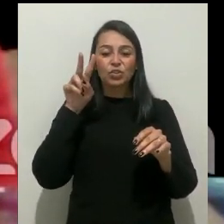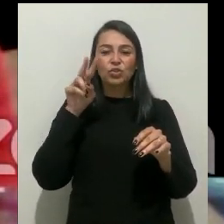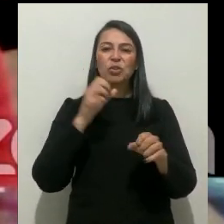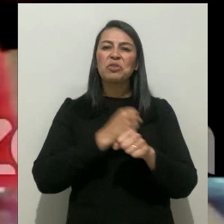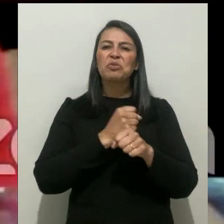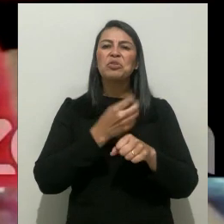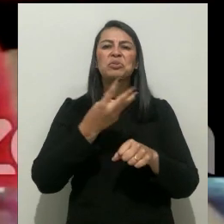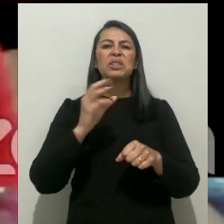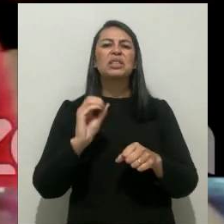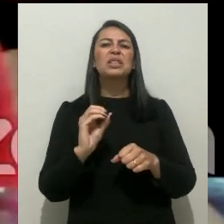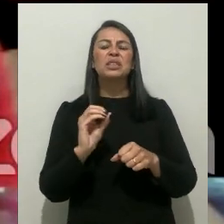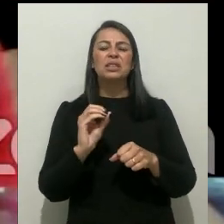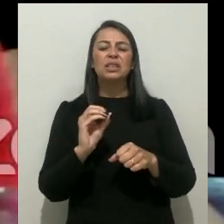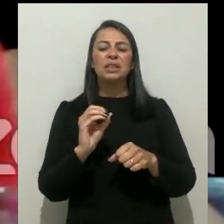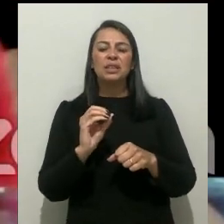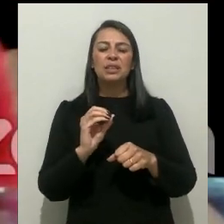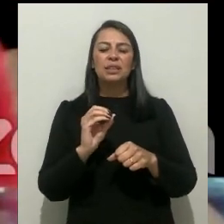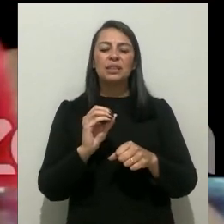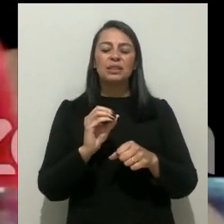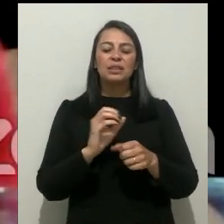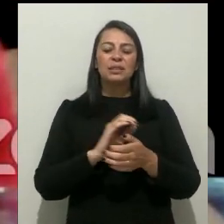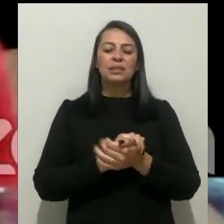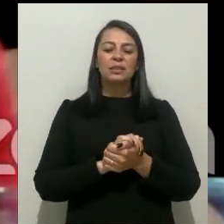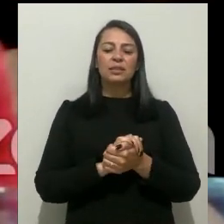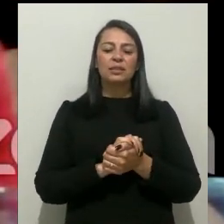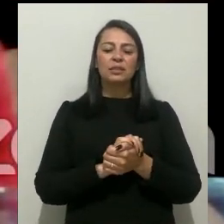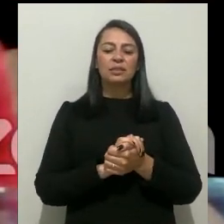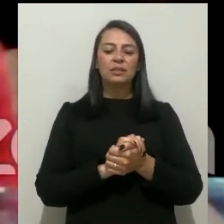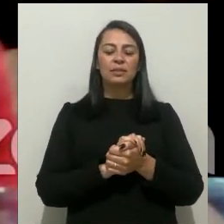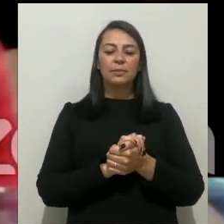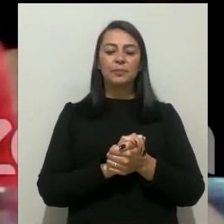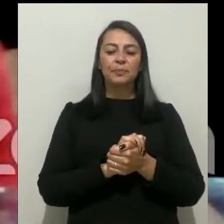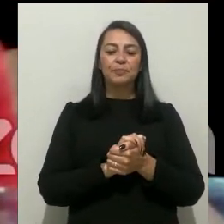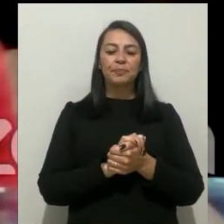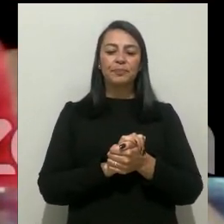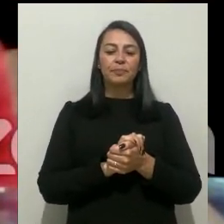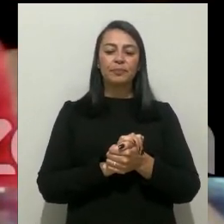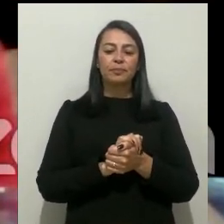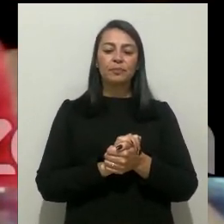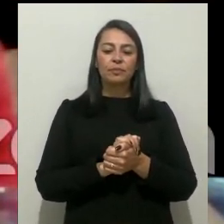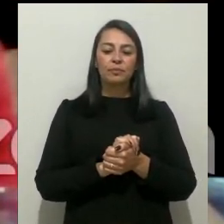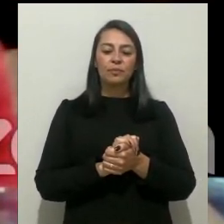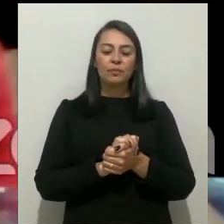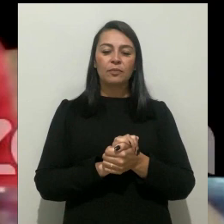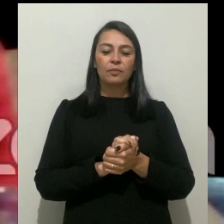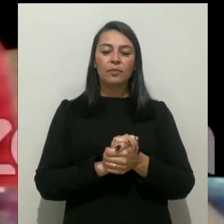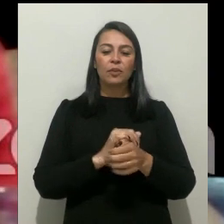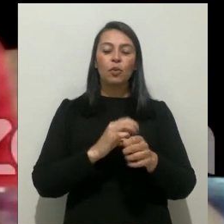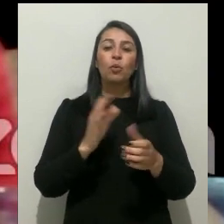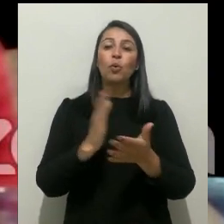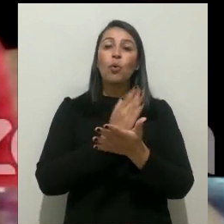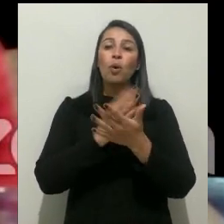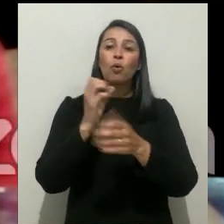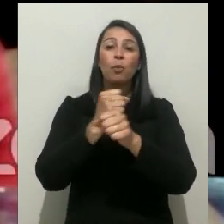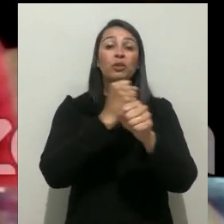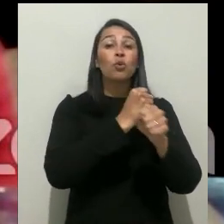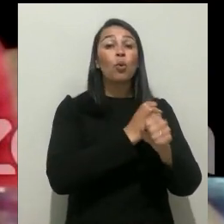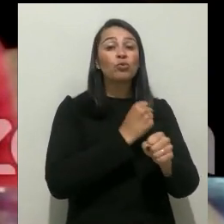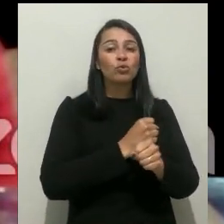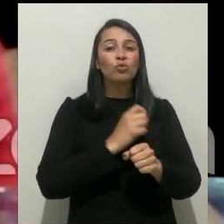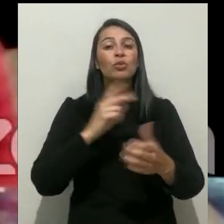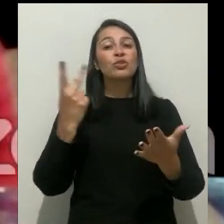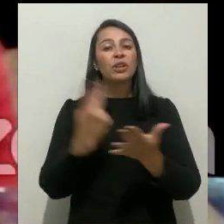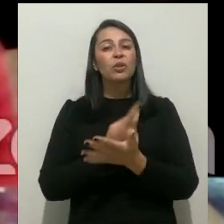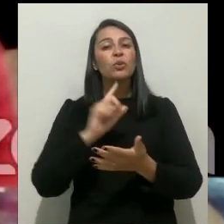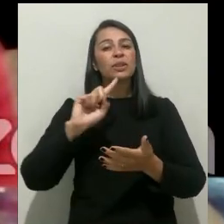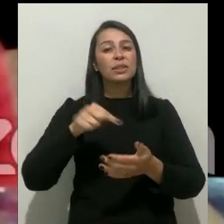anos 30, com a construção da ABI, dos irmãos Roberto, em 35, com a construção, Érica, professora, depois